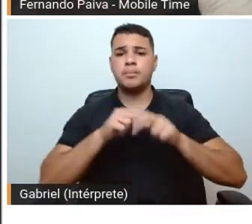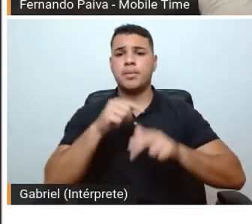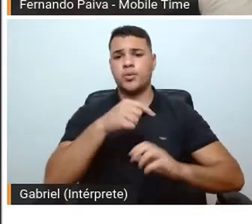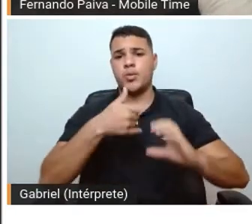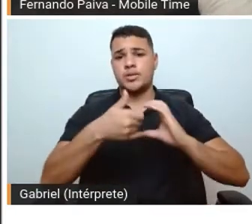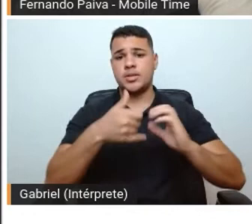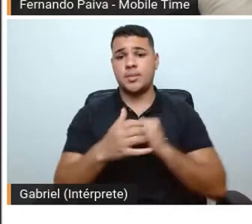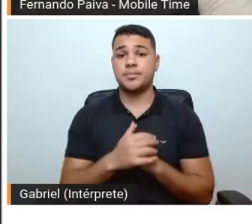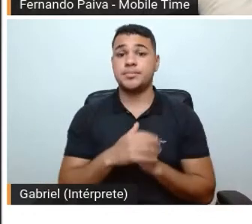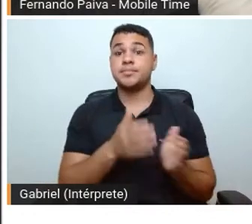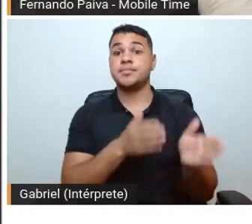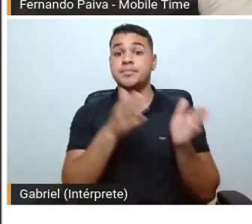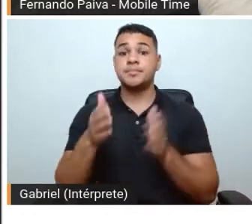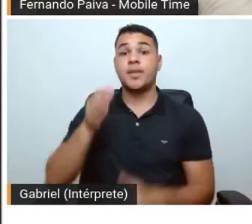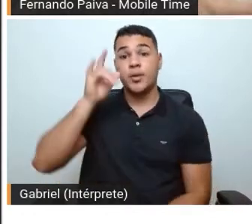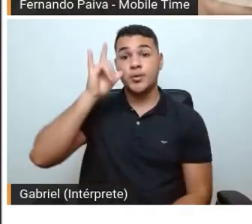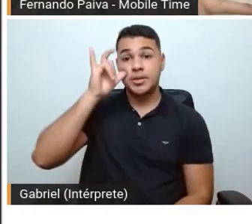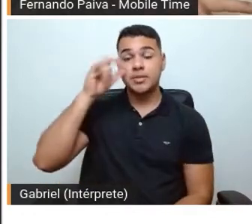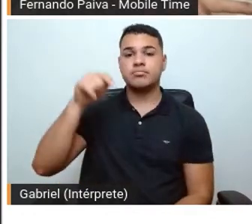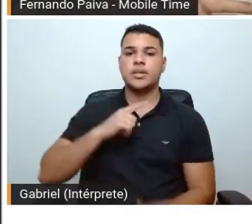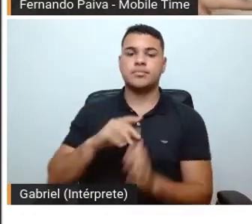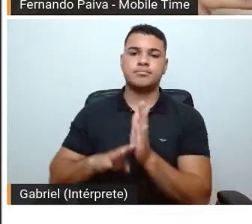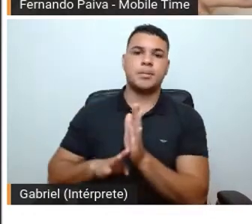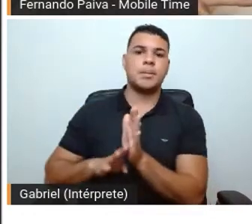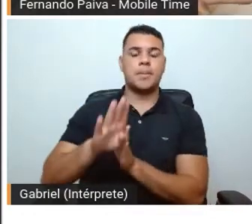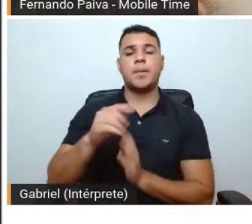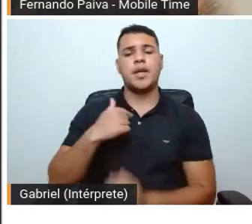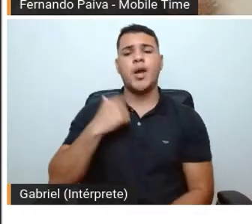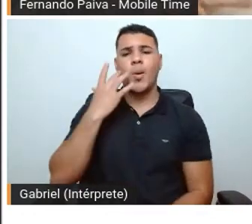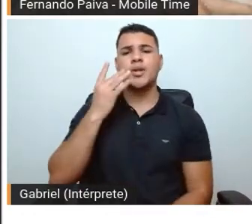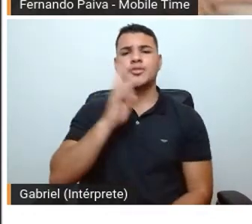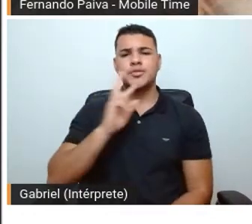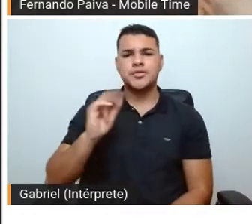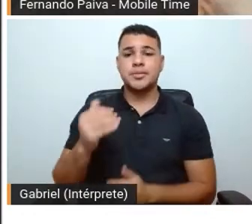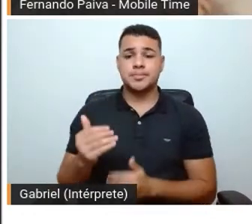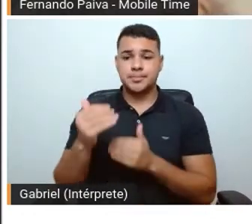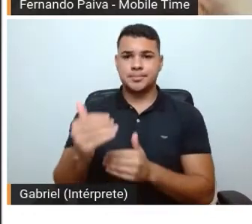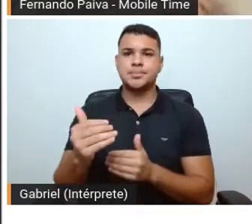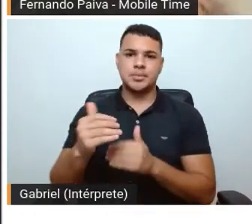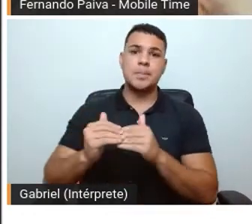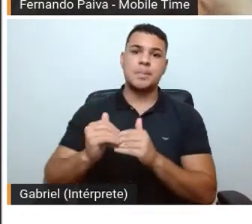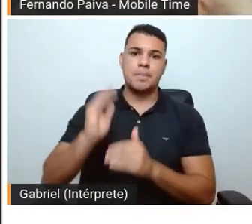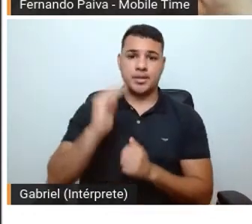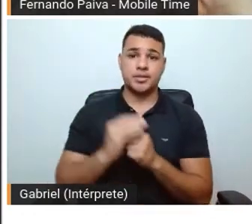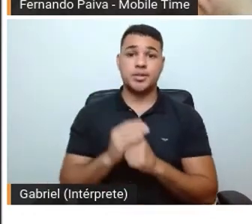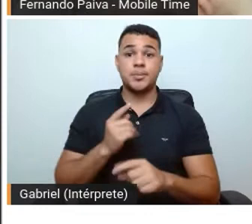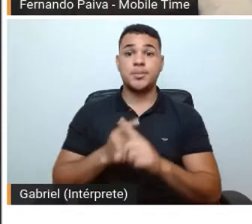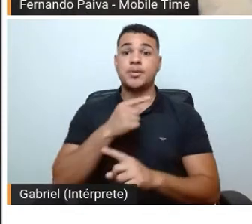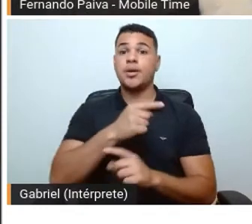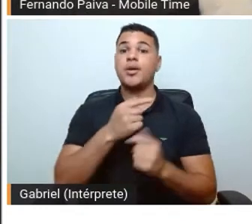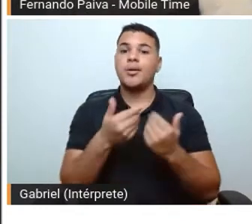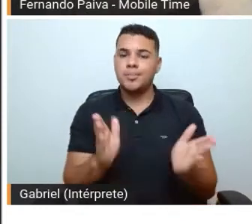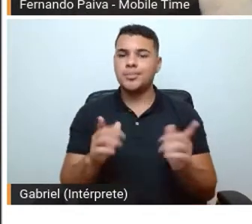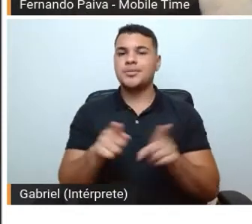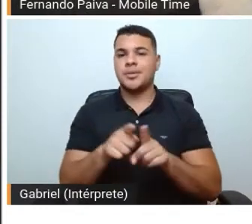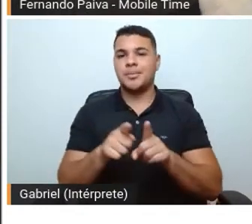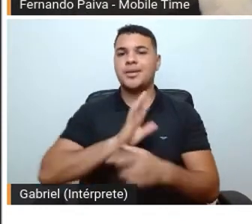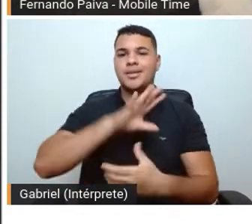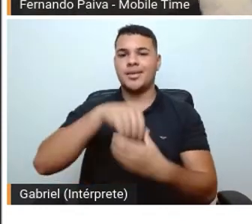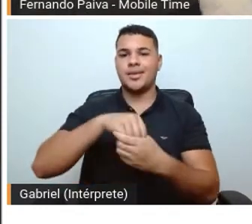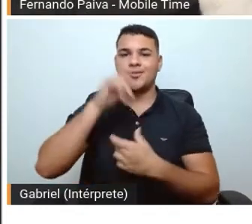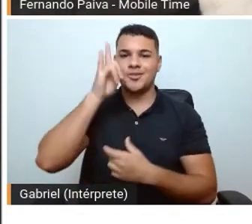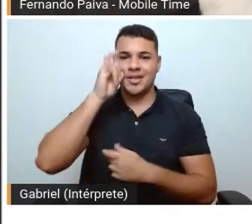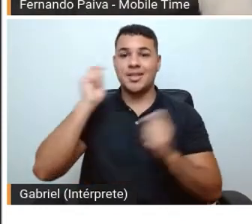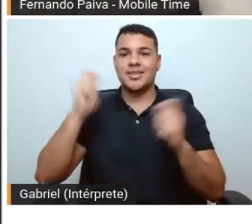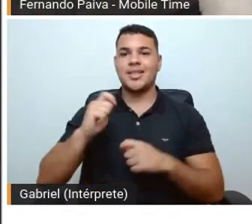olha só tá muito bem posicionado e deve crescer muito agora que abriu aí pegar ele também é recente agora em maio Júnior a